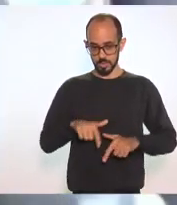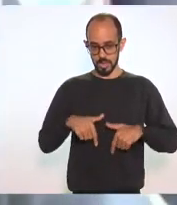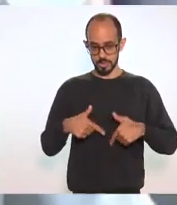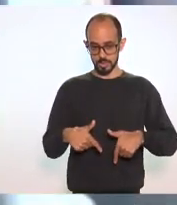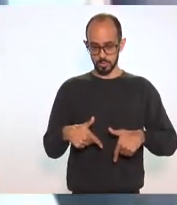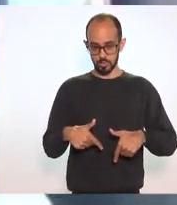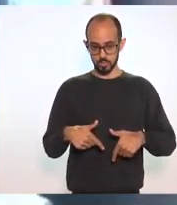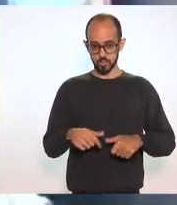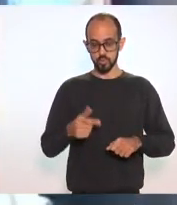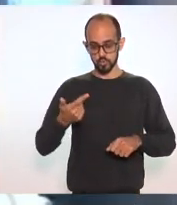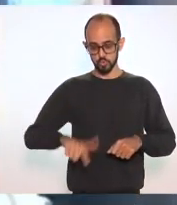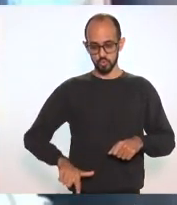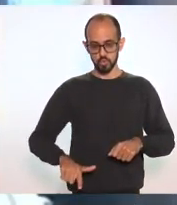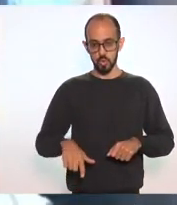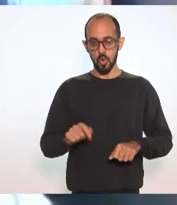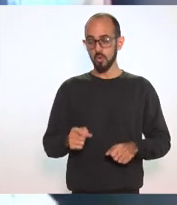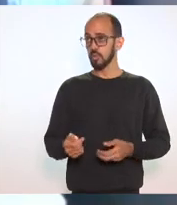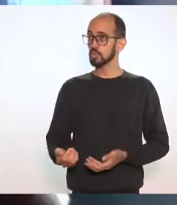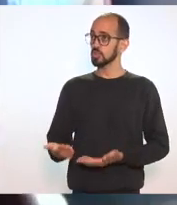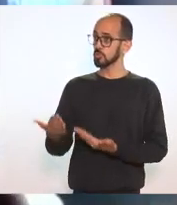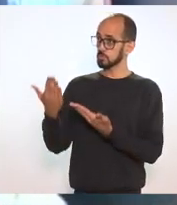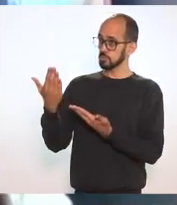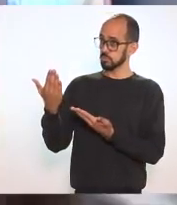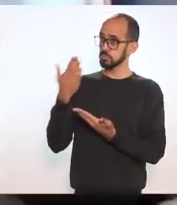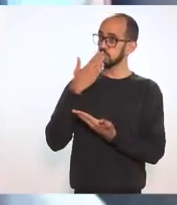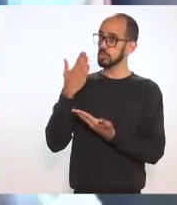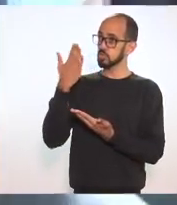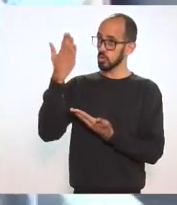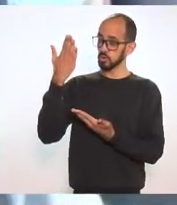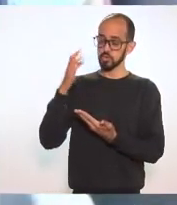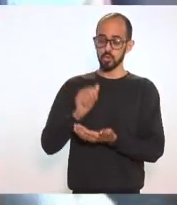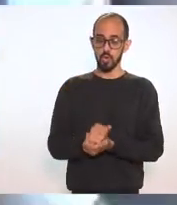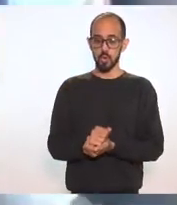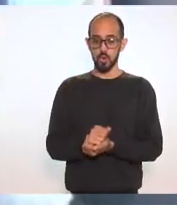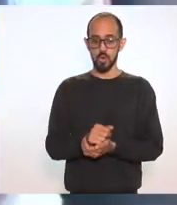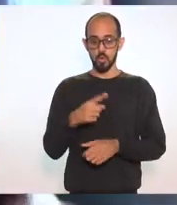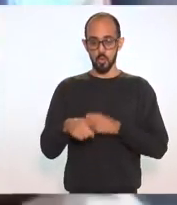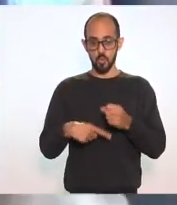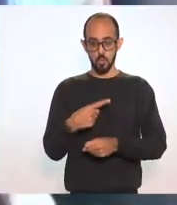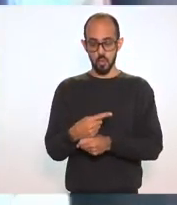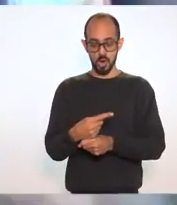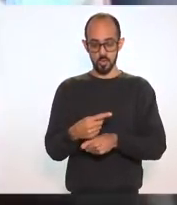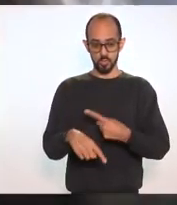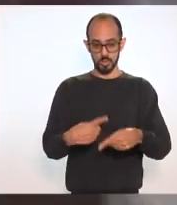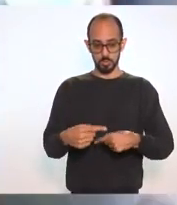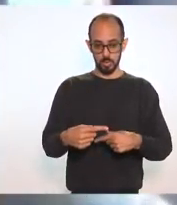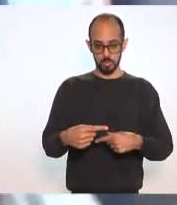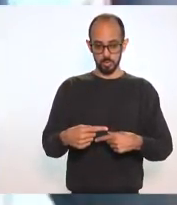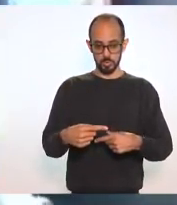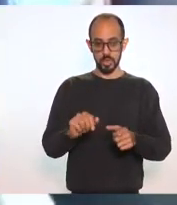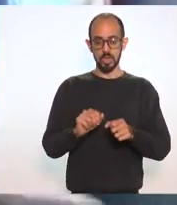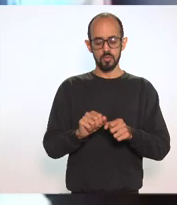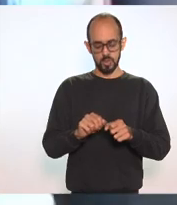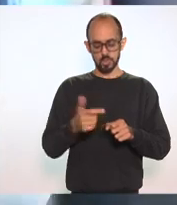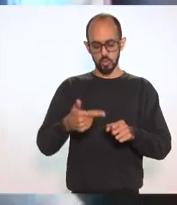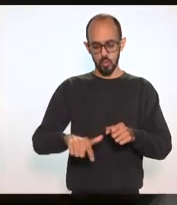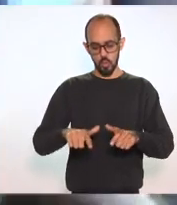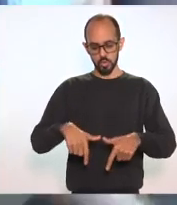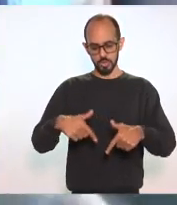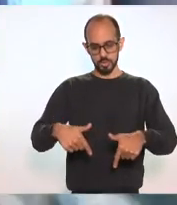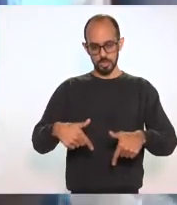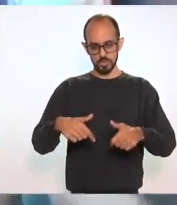Levamos outra vez a Vossa Excelência, que, passado um ano da primeira iniciativa, fez outra iniciativa, já